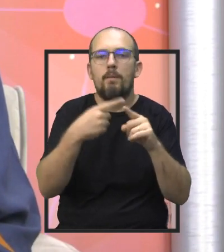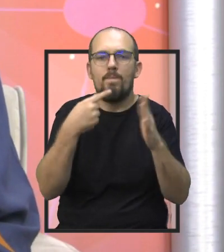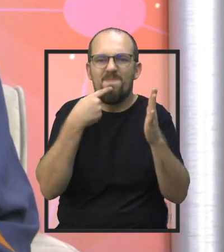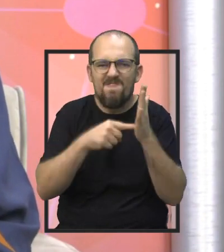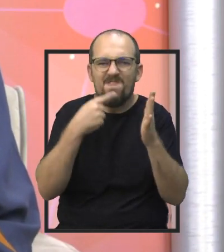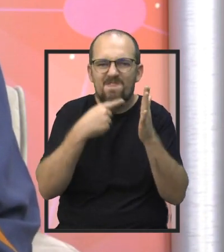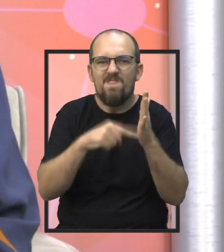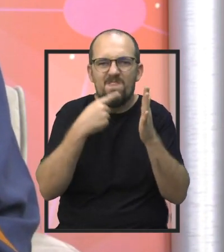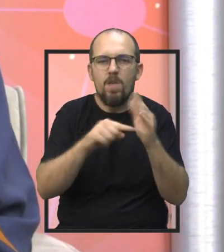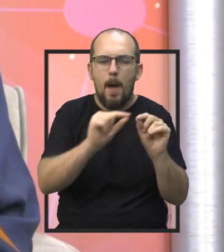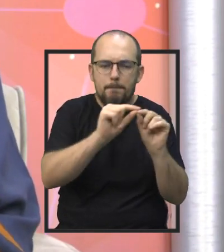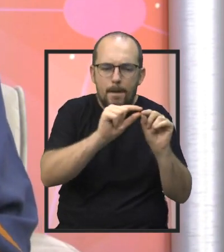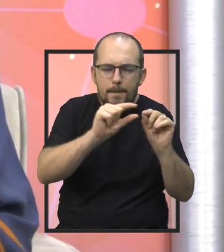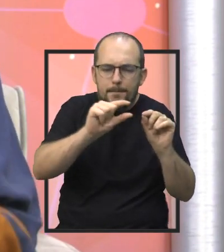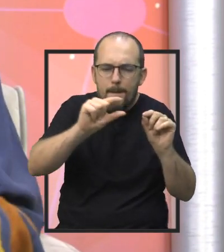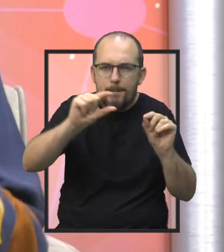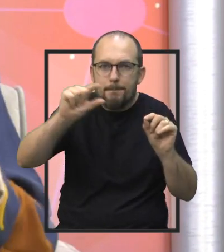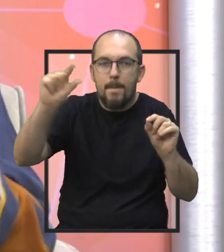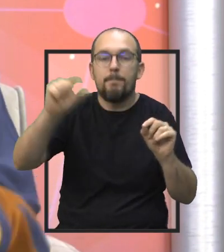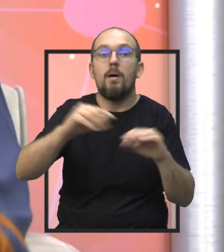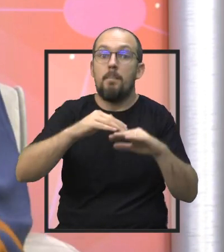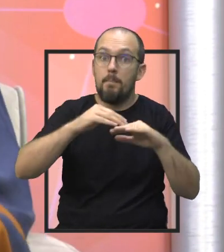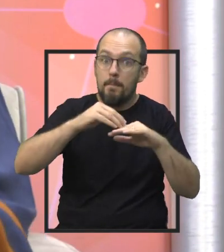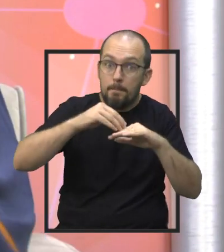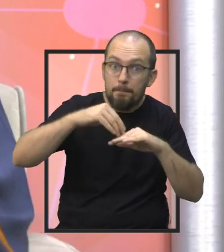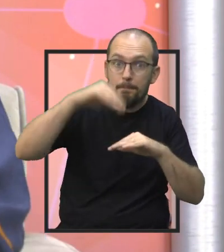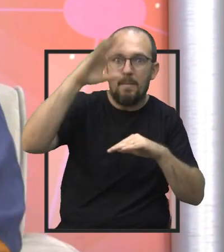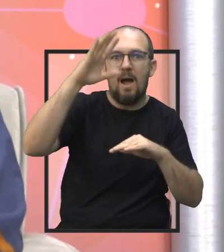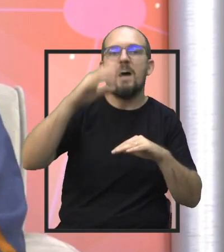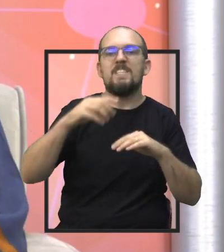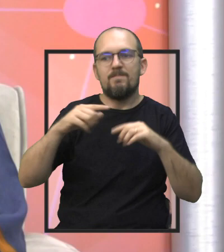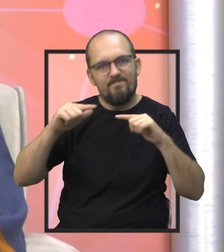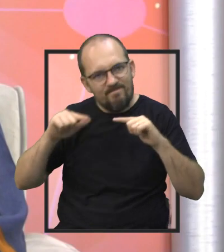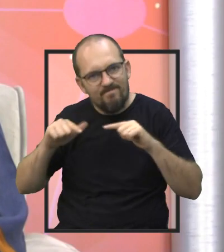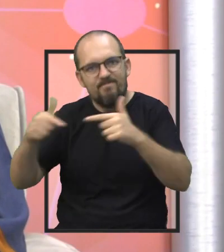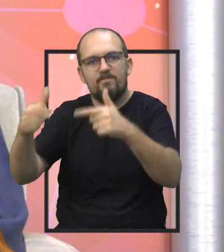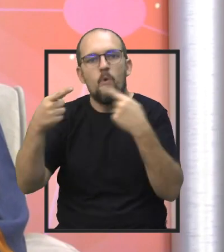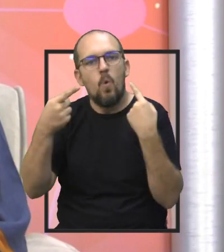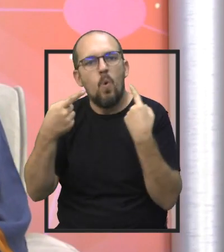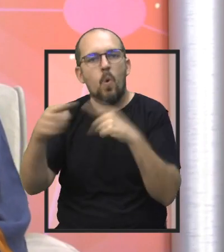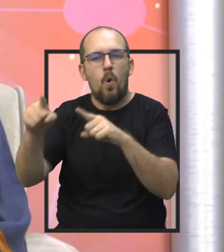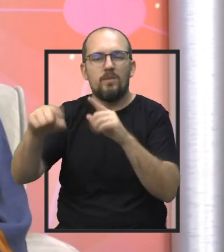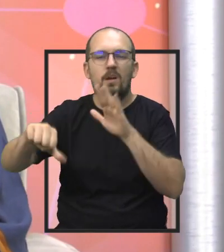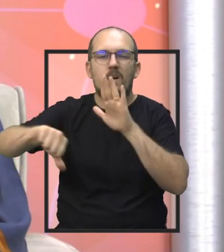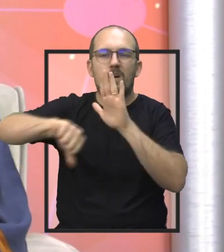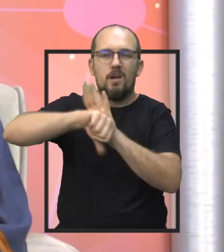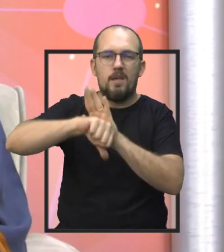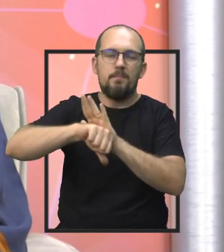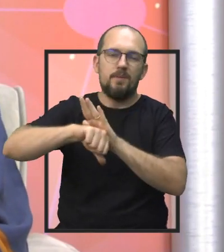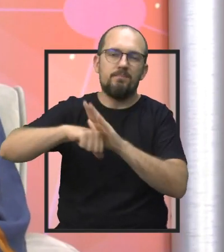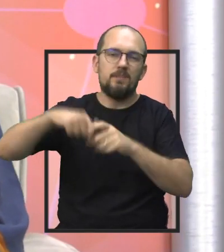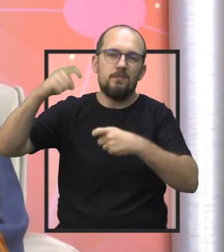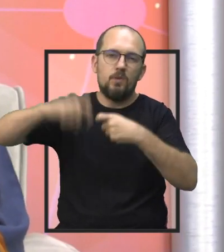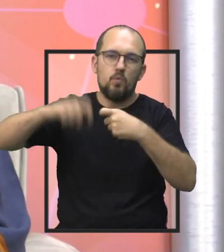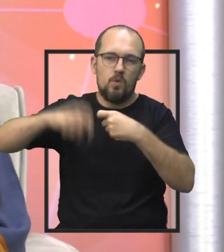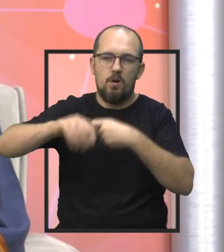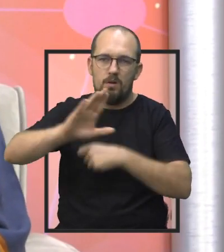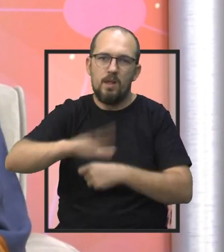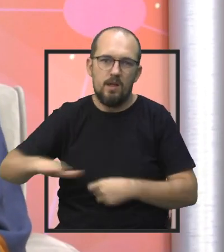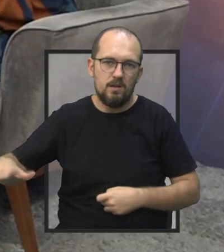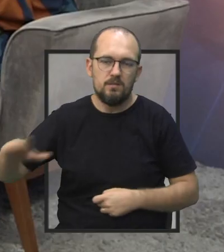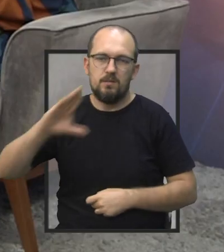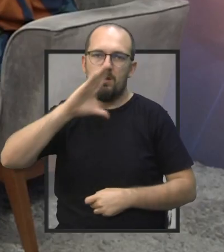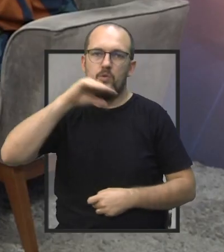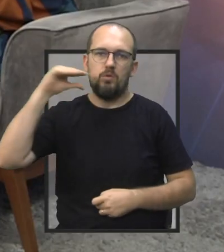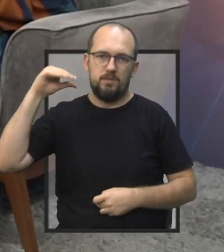denúncia, maior, né, a efetividade no combate aos crimes sexuais contra as crianças e adolescentes